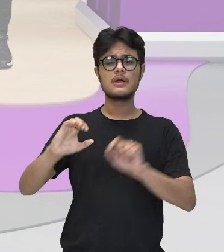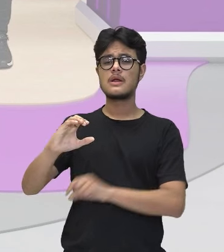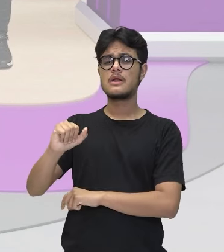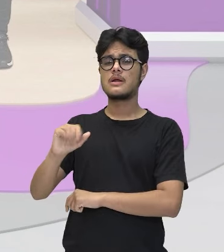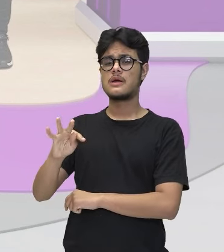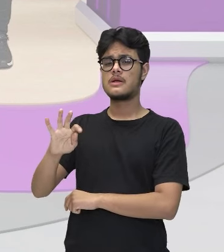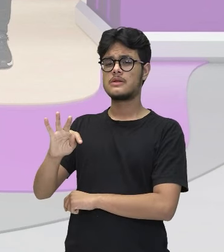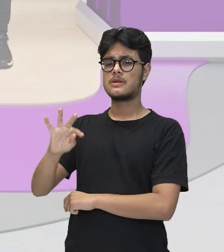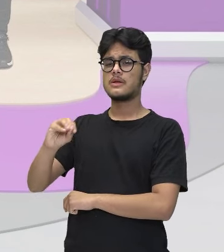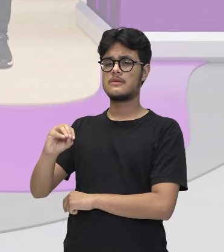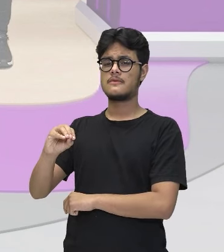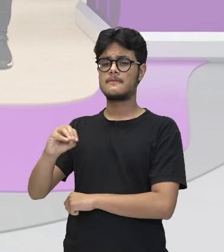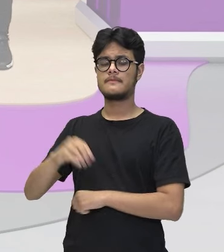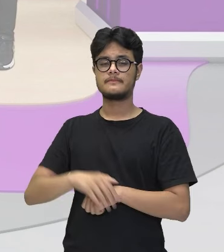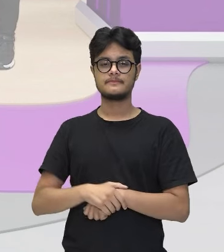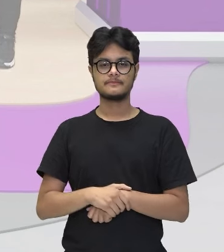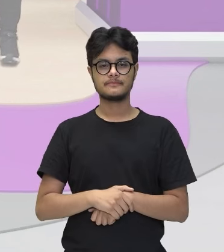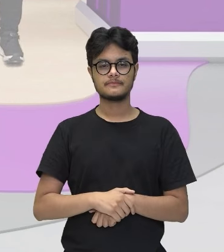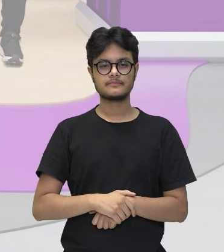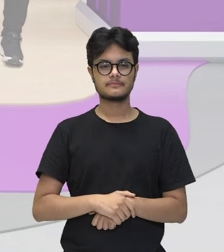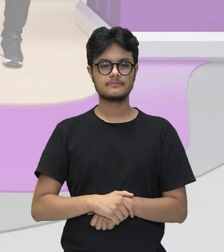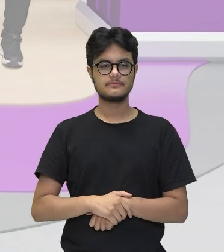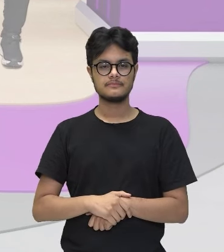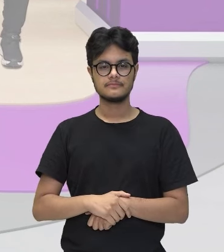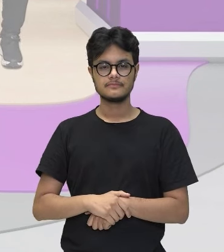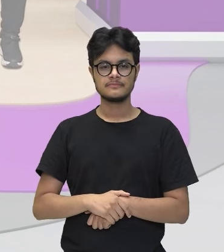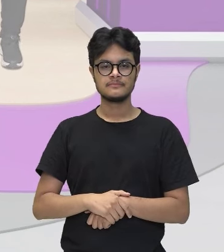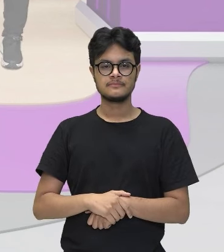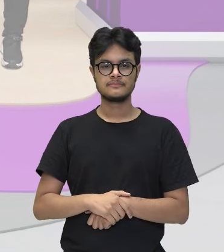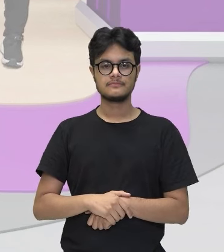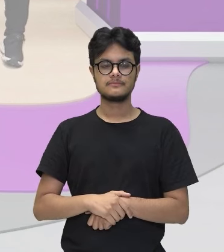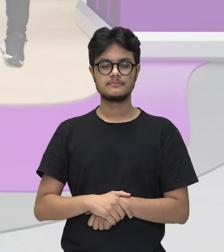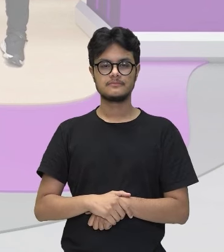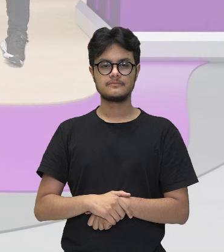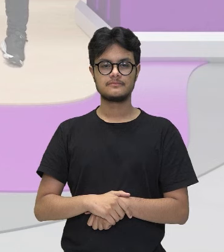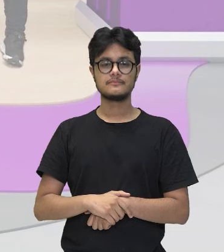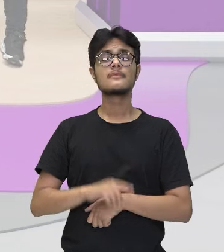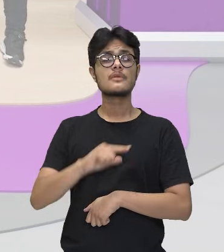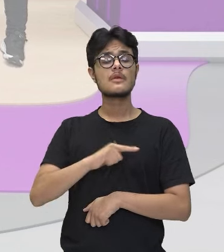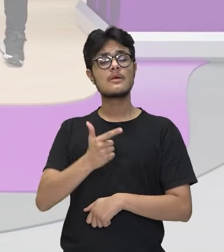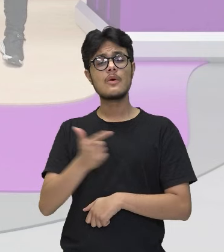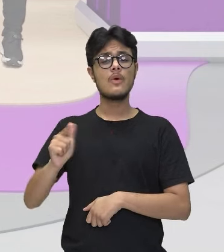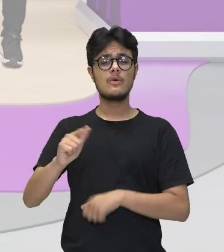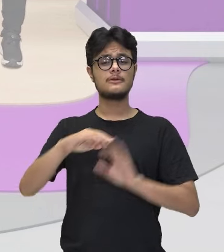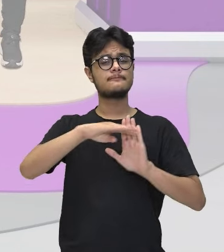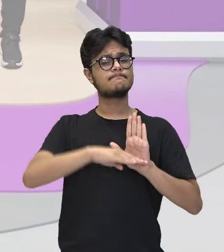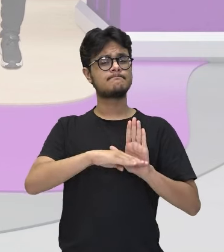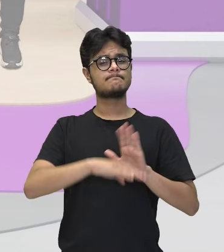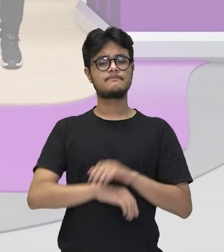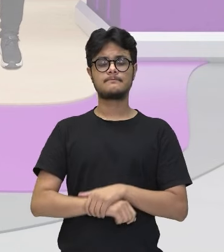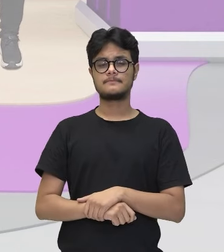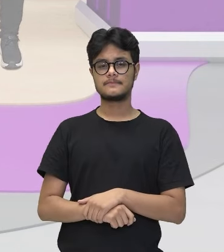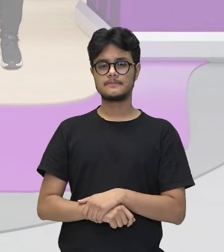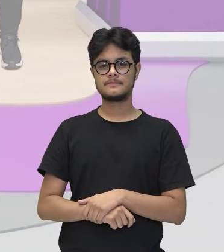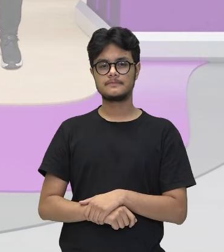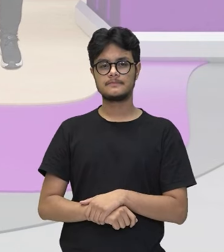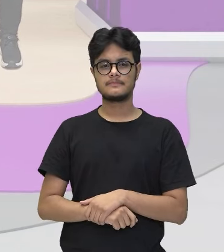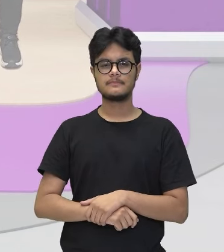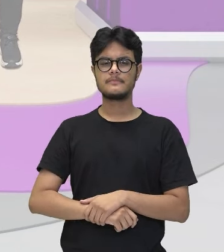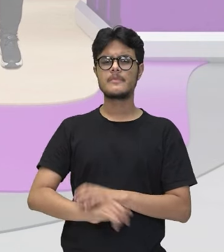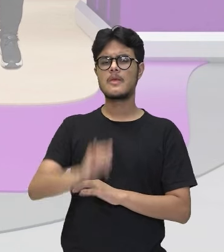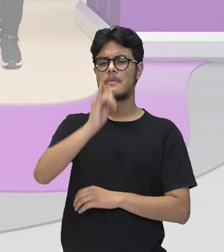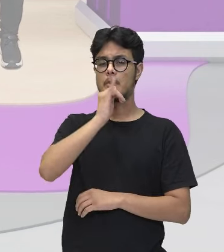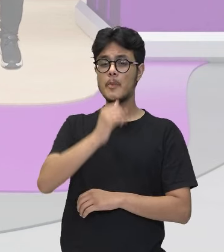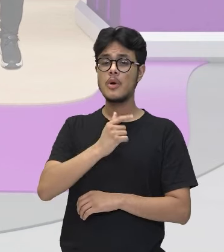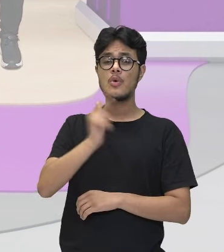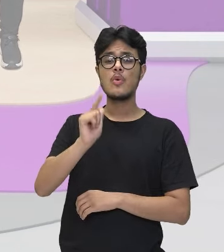semelhante. Olha só, nós temos, seguindo aí, a gente pode colocar a lanterna no outro lado, né,